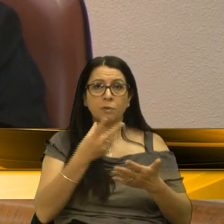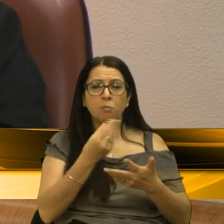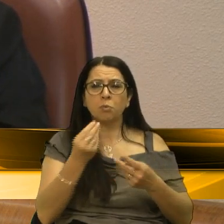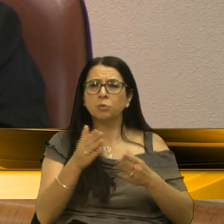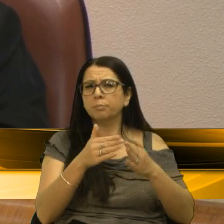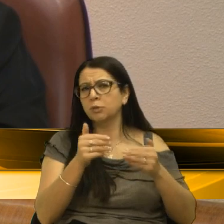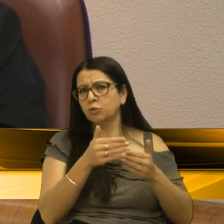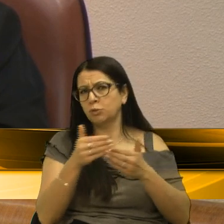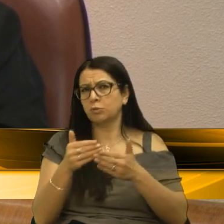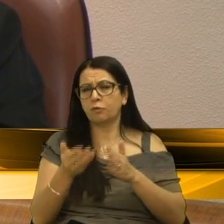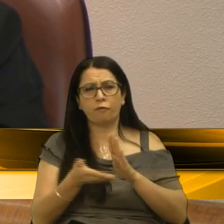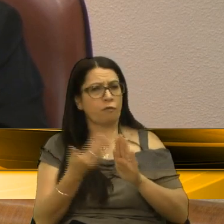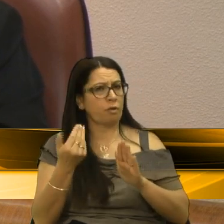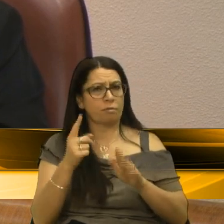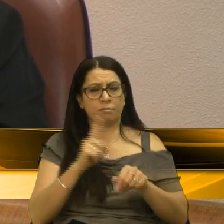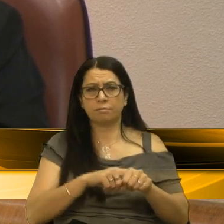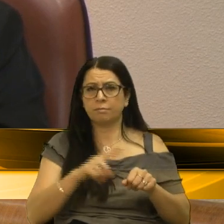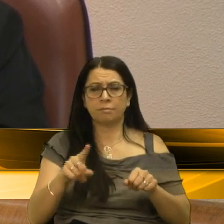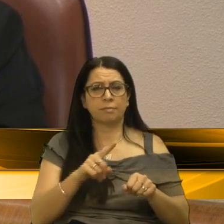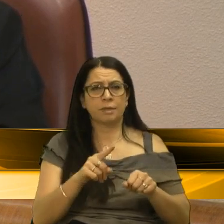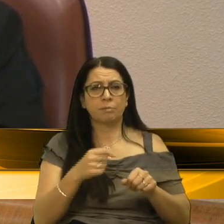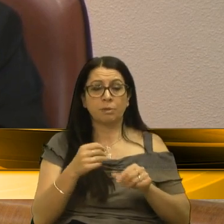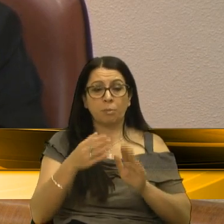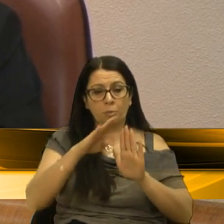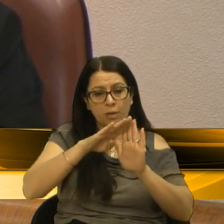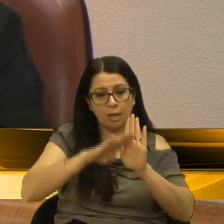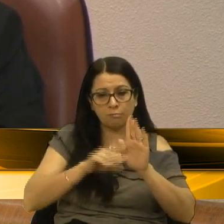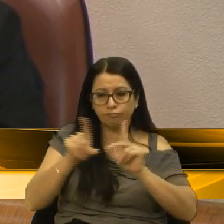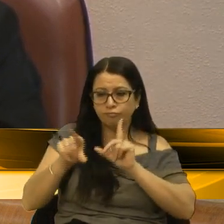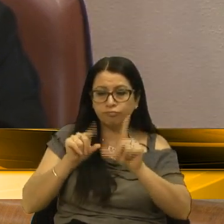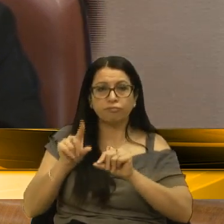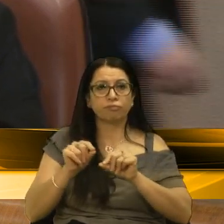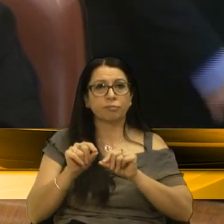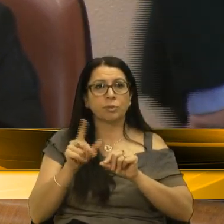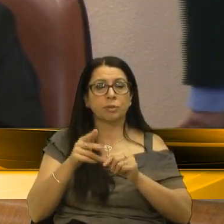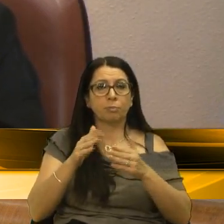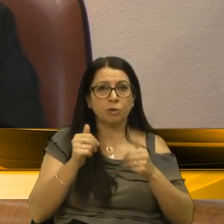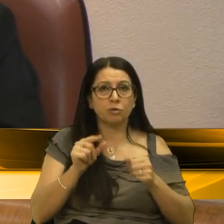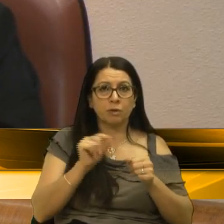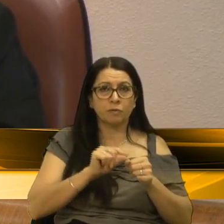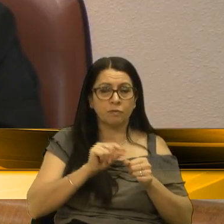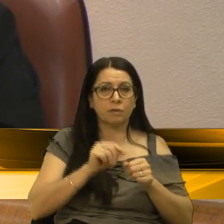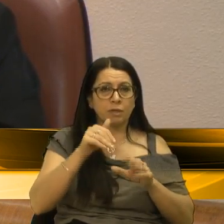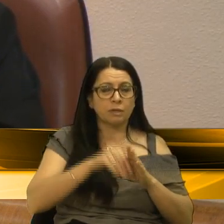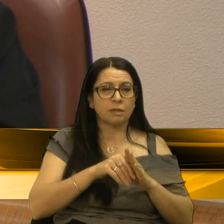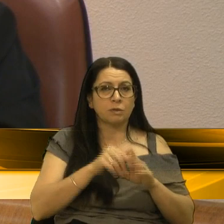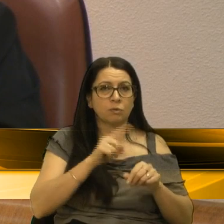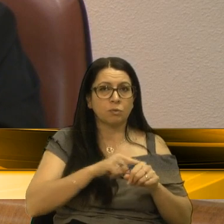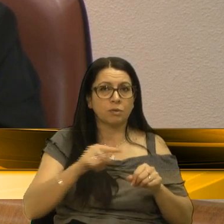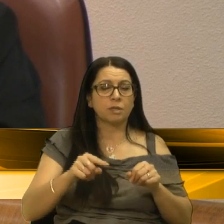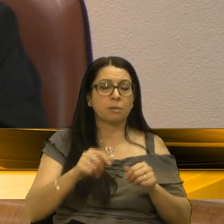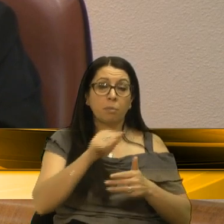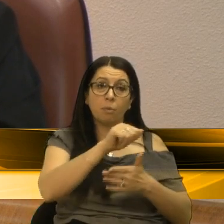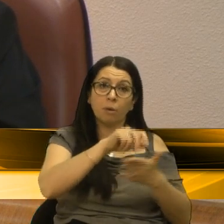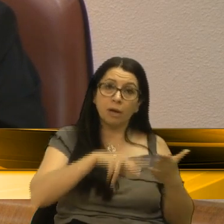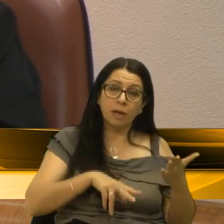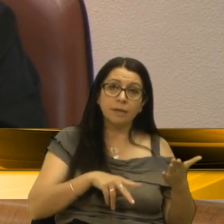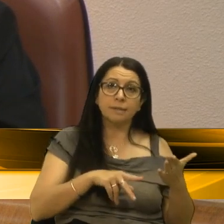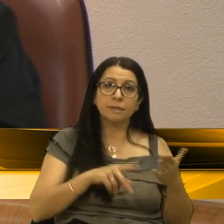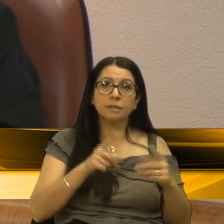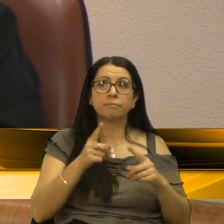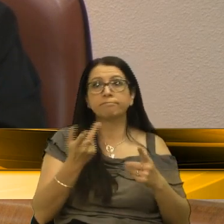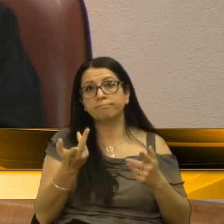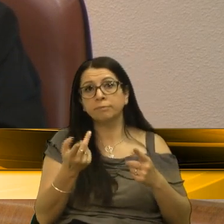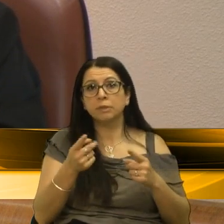pedidos fora do prazo e foi preciso estabelecer critérios. Se o pedido é feito dentro do prazo, é feita a análise do tipo